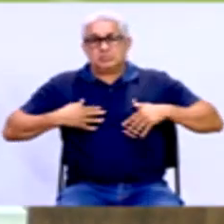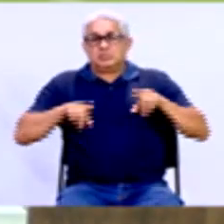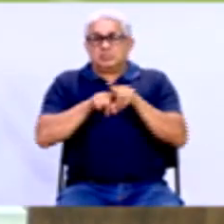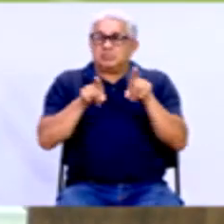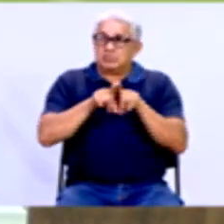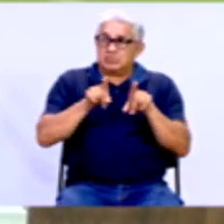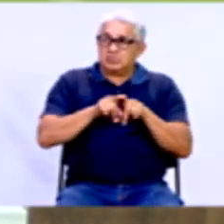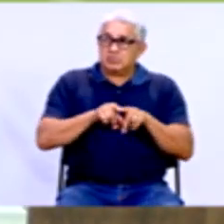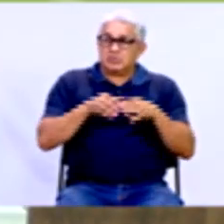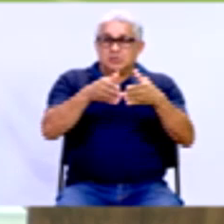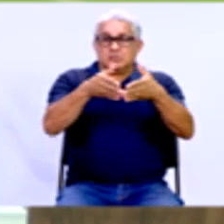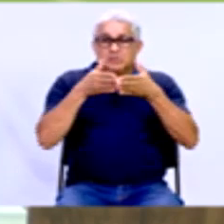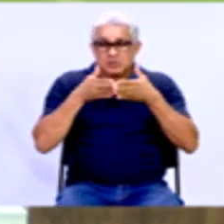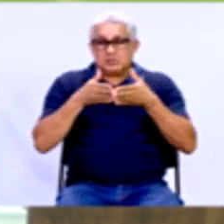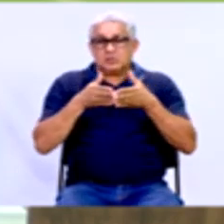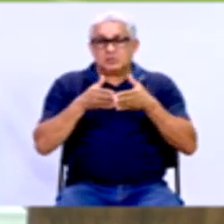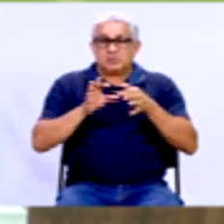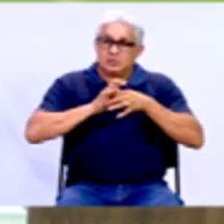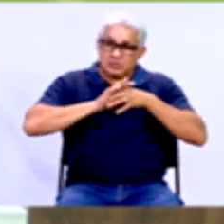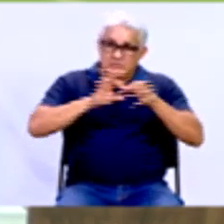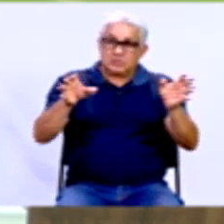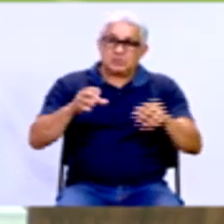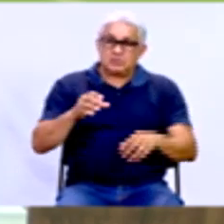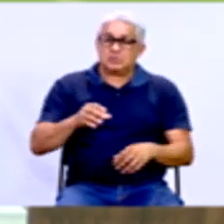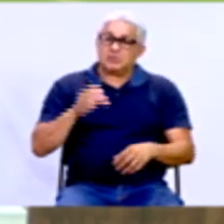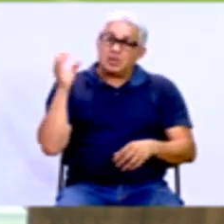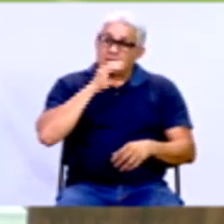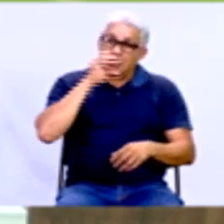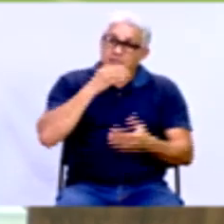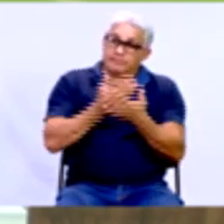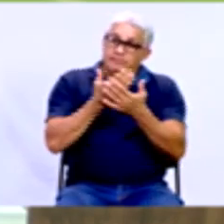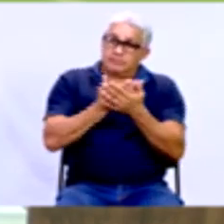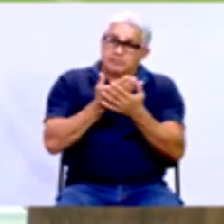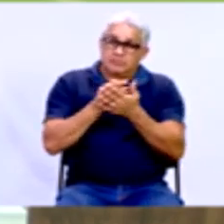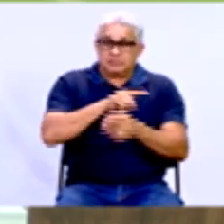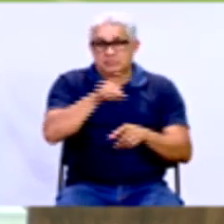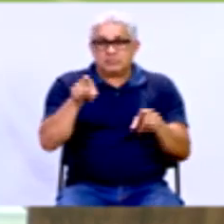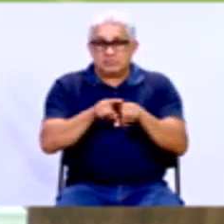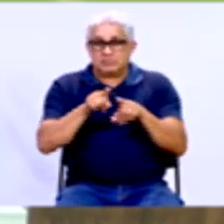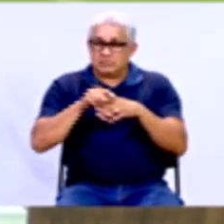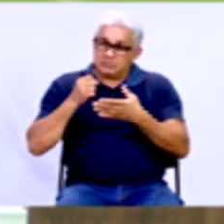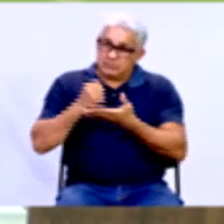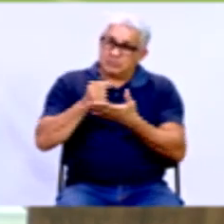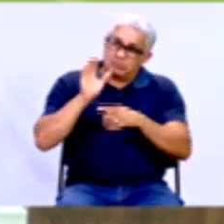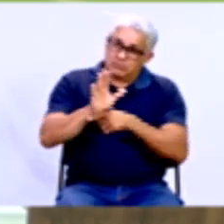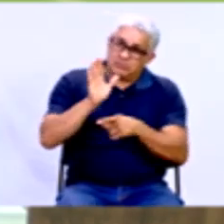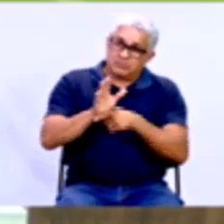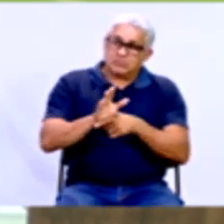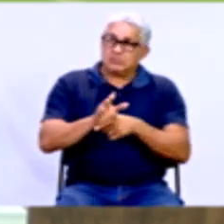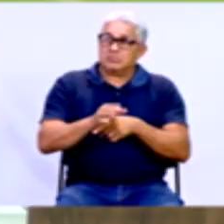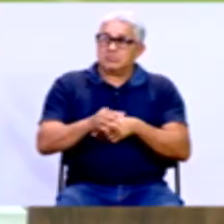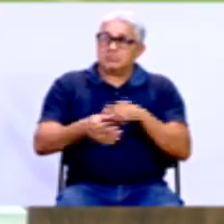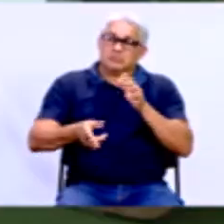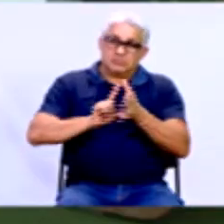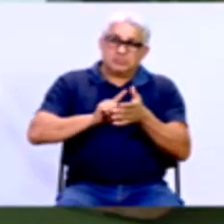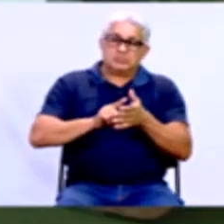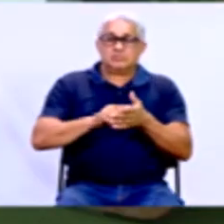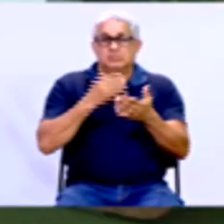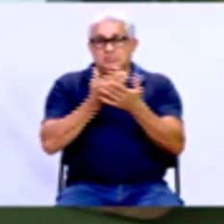iremos solicitar já a disponibilização da aula o mais rápido possível, para que você já tenha também esse auxílio de poder rever a aula, se orientar.